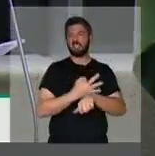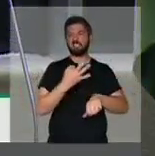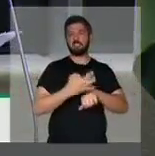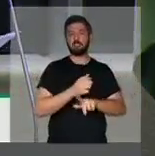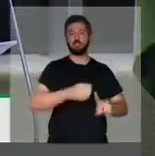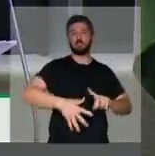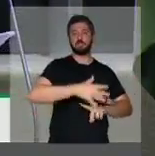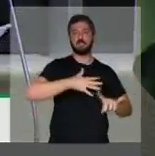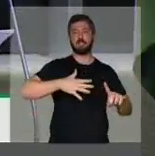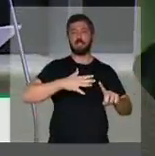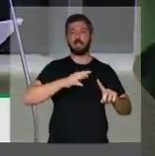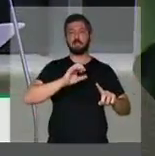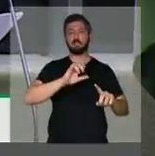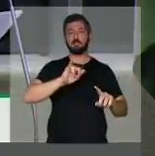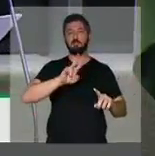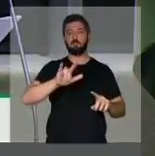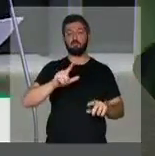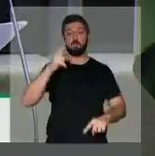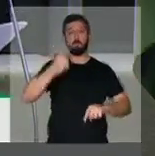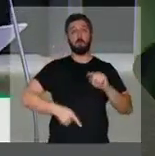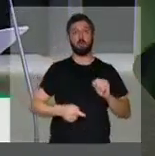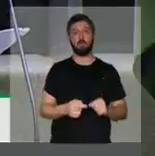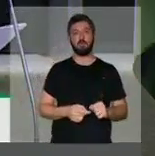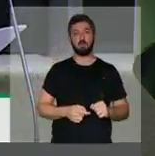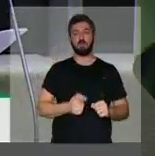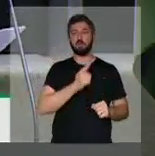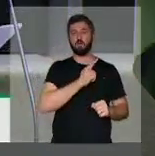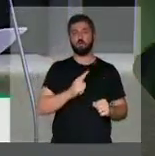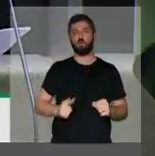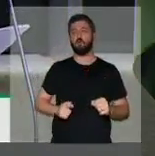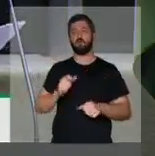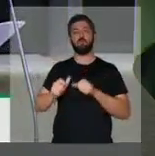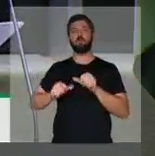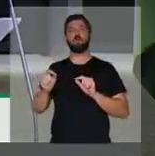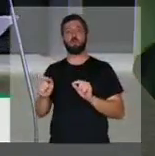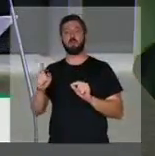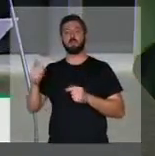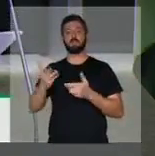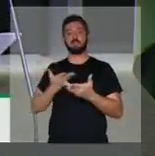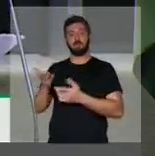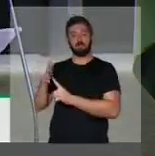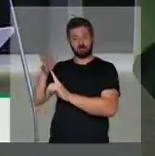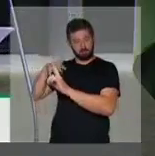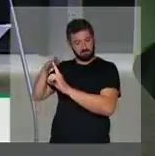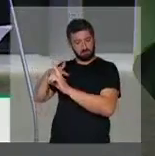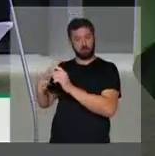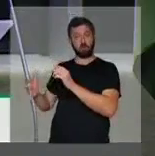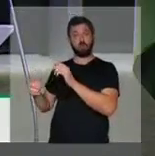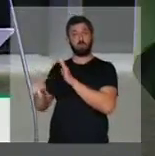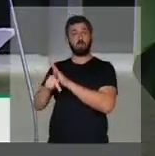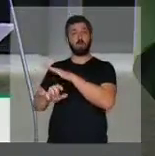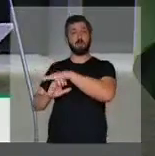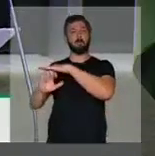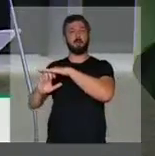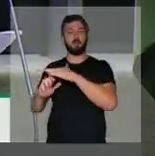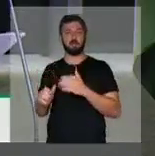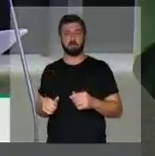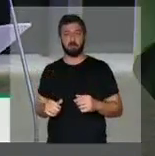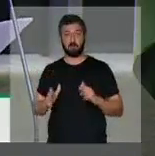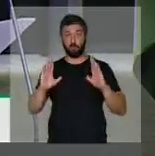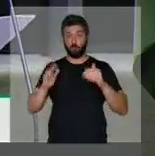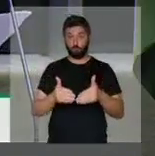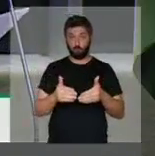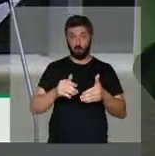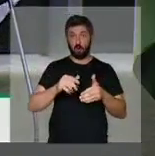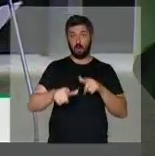da sociedade civil, para impedir que os governos se tornem serviçais dos grupos econômicos. O